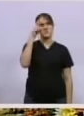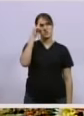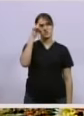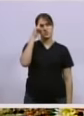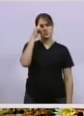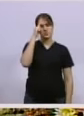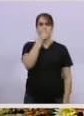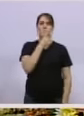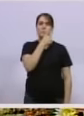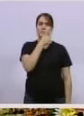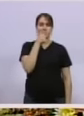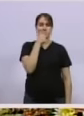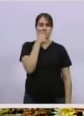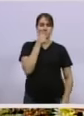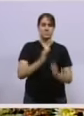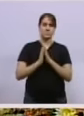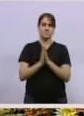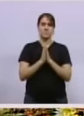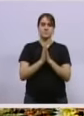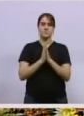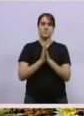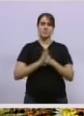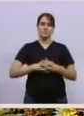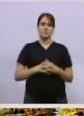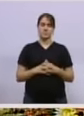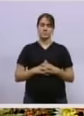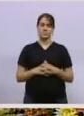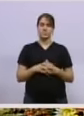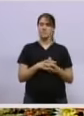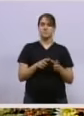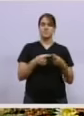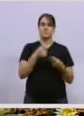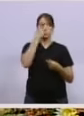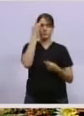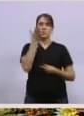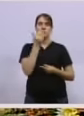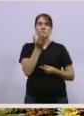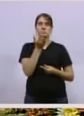Uns 4 quilos de batata, 1/2 grama de bacalhau e estamos lá.